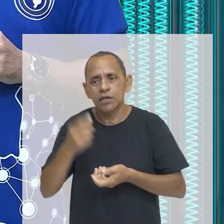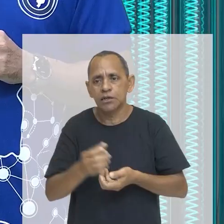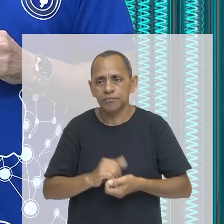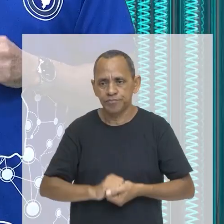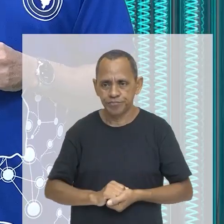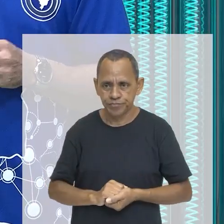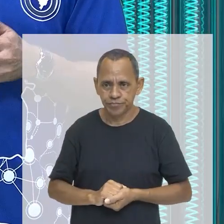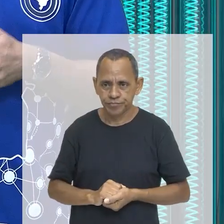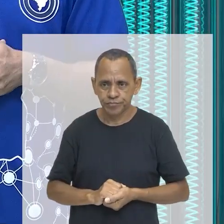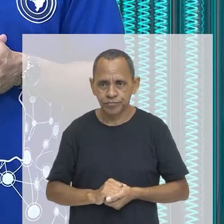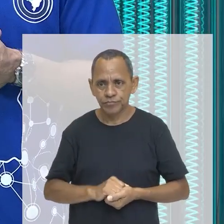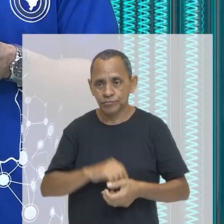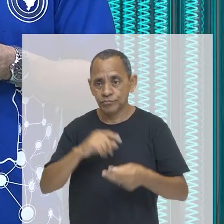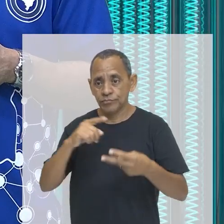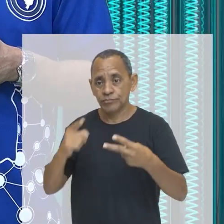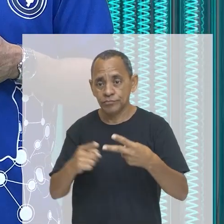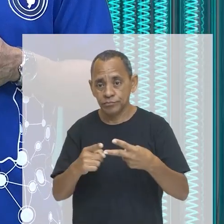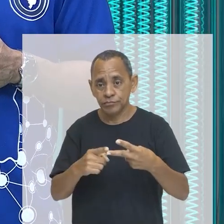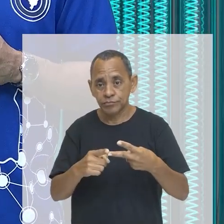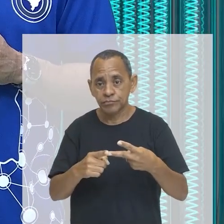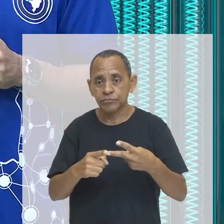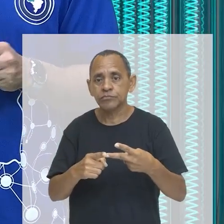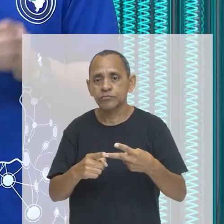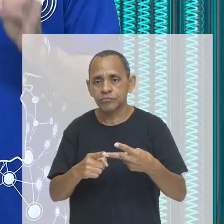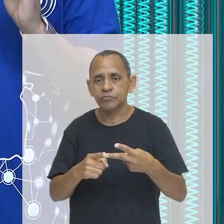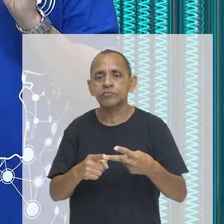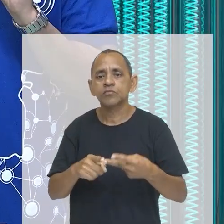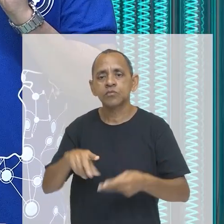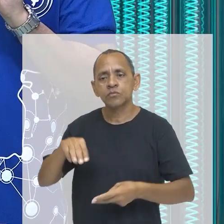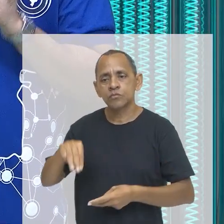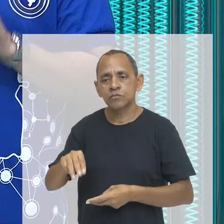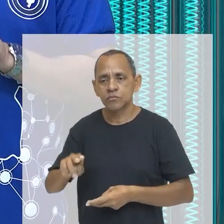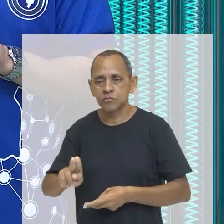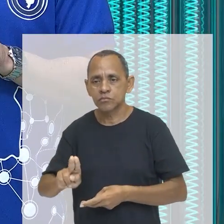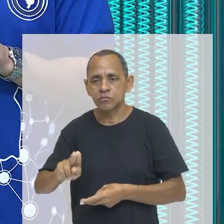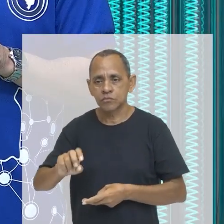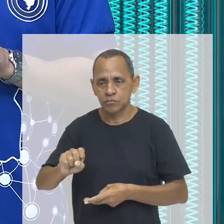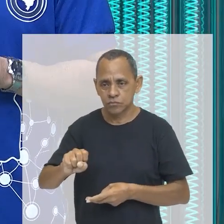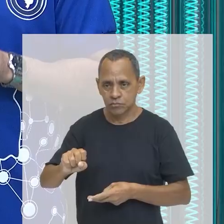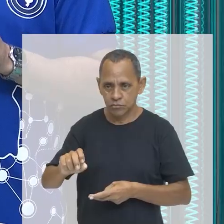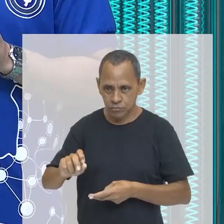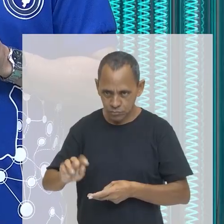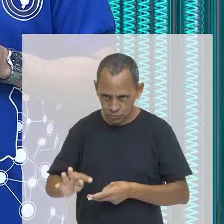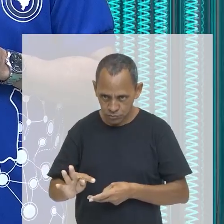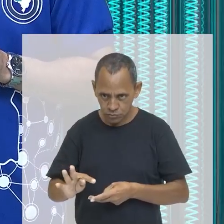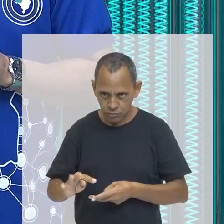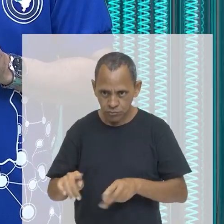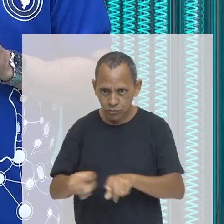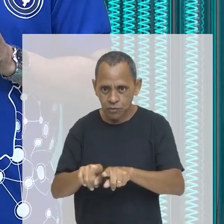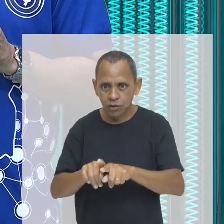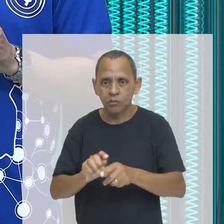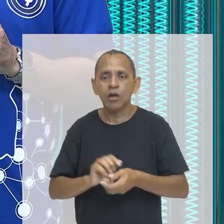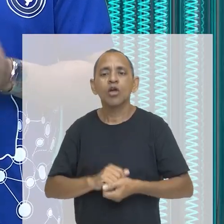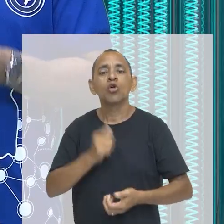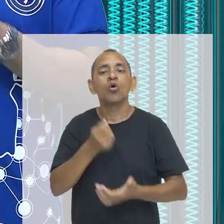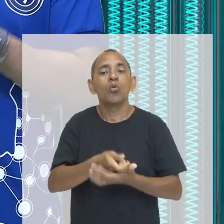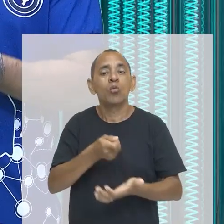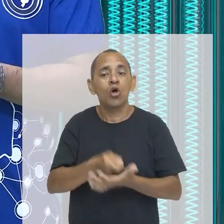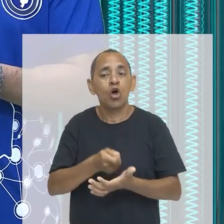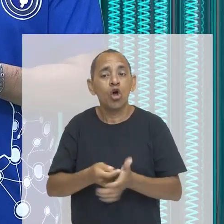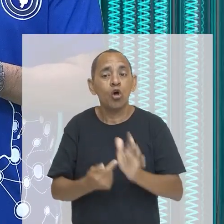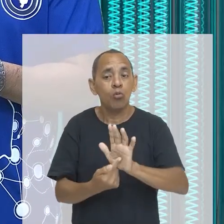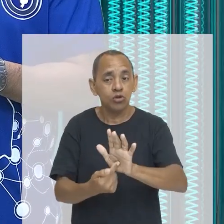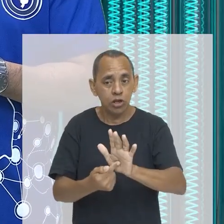Ok? Outro verbo que nós vamos ver é o verbo must. Aonde ele estiver inserido, ele vai indicar uma obrigação. Então,